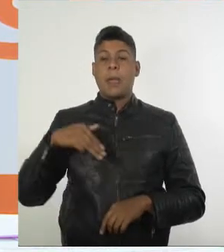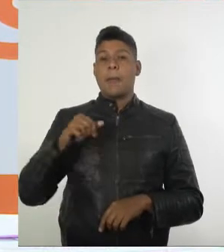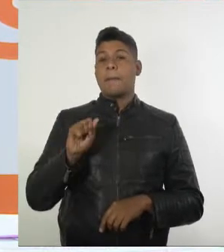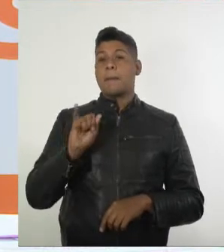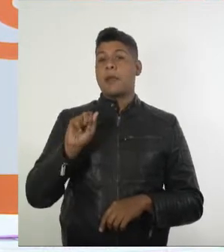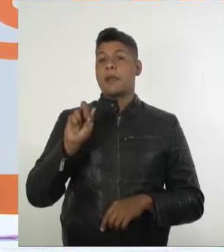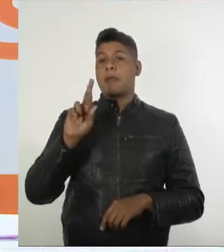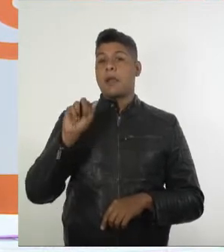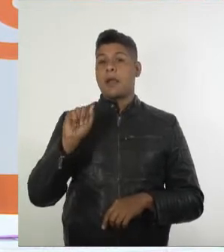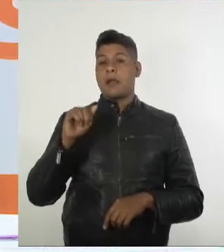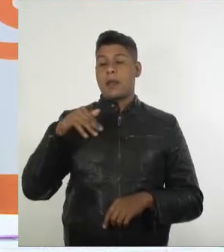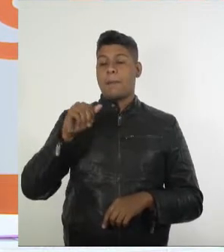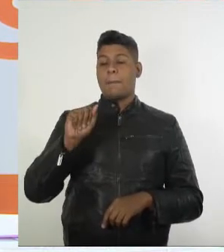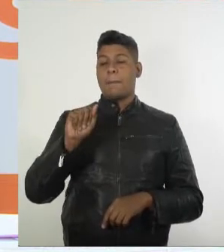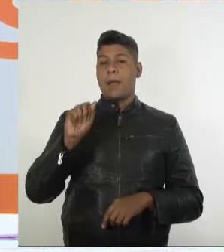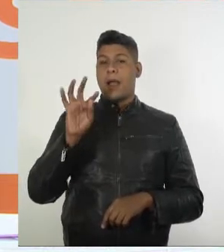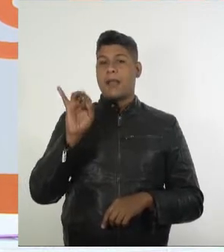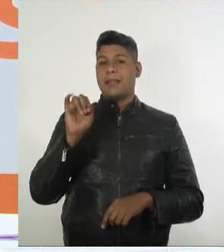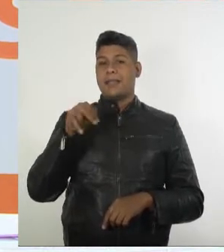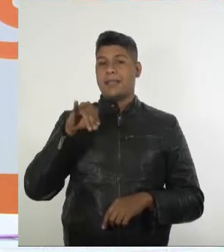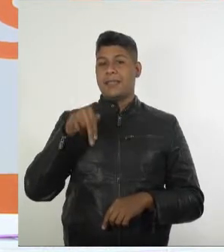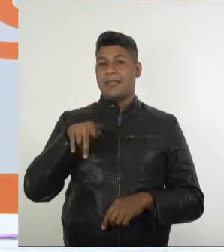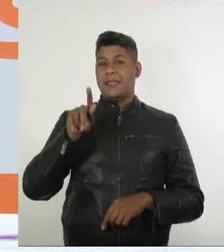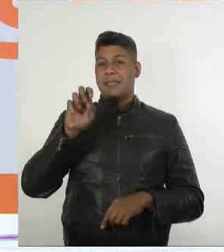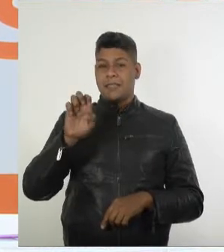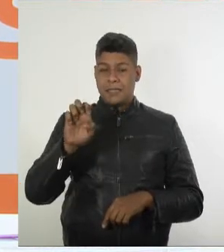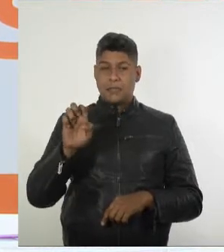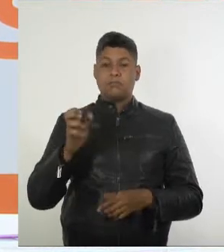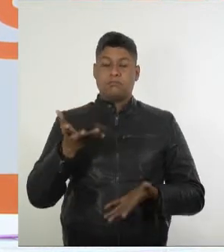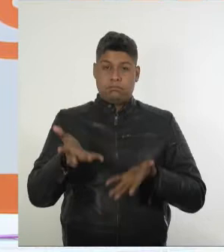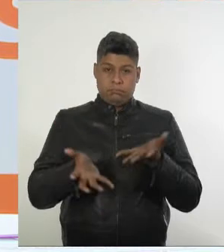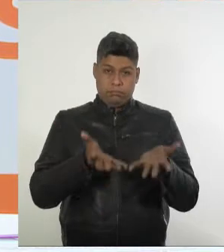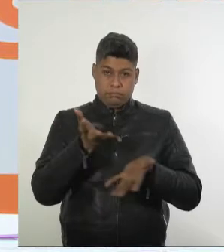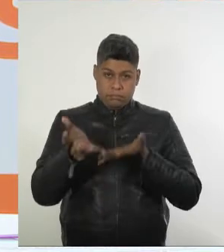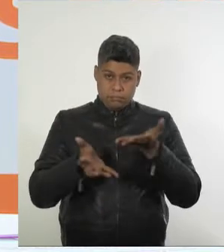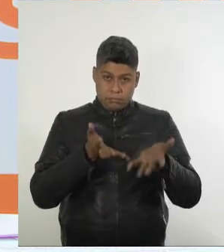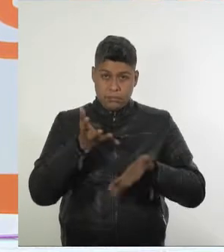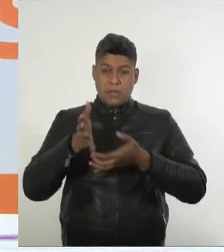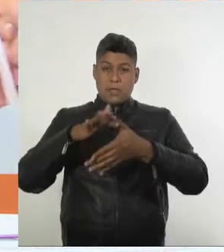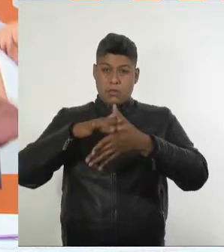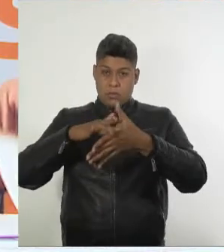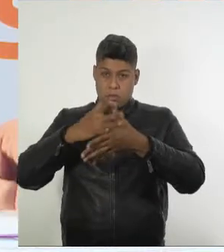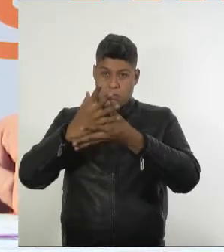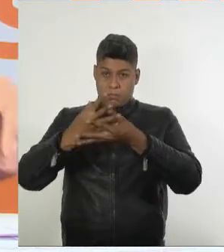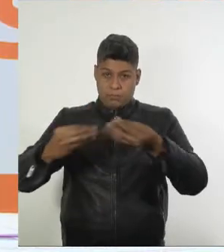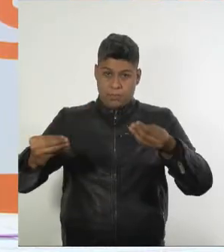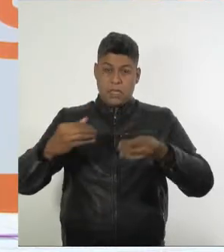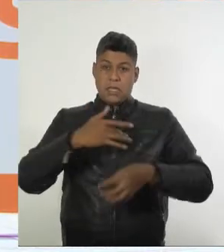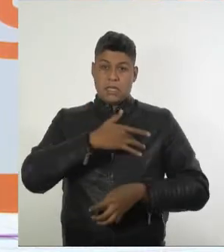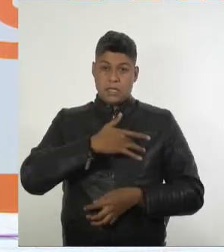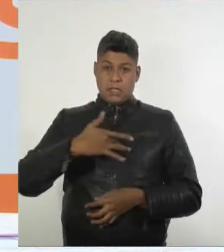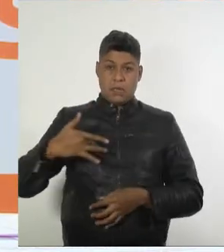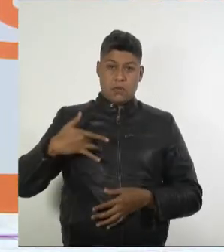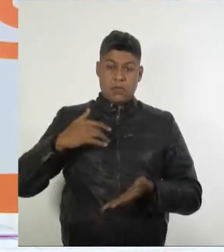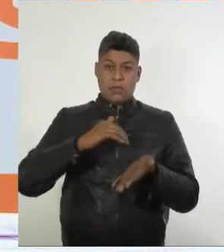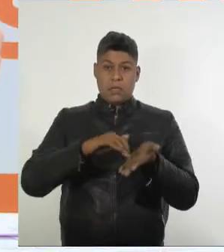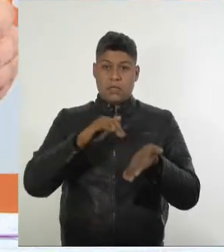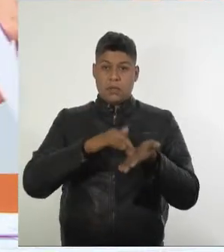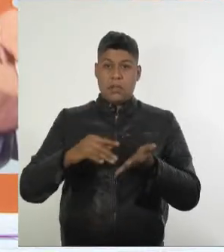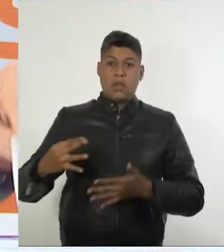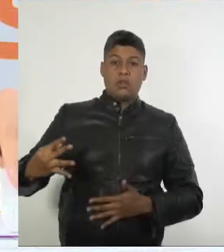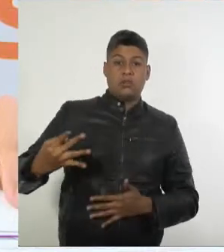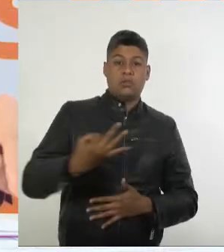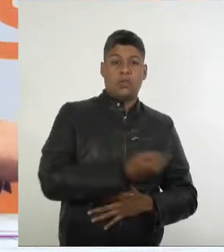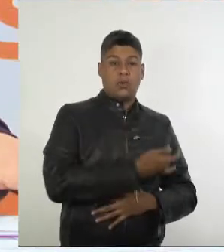Maiara Martinguini, diretora da Divisão de Vigilância Epidemiológica da Secretaria Municipal de Saúde. A